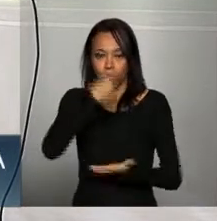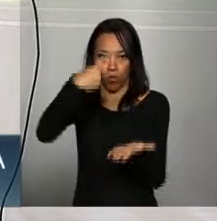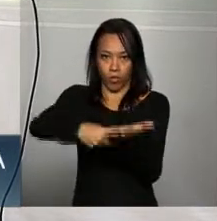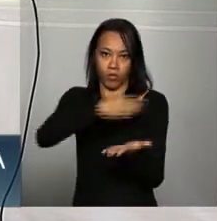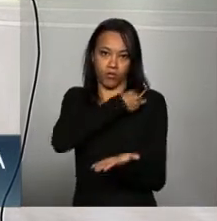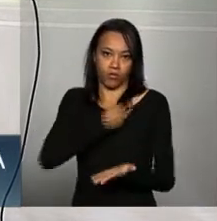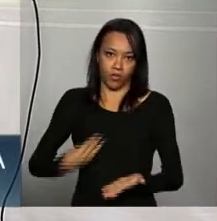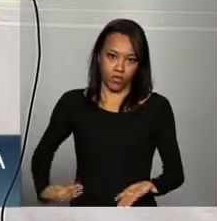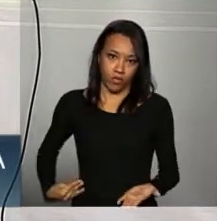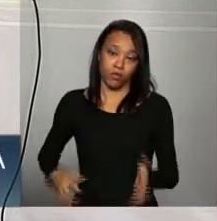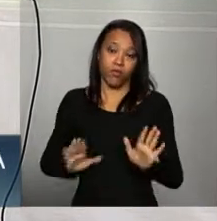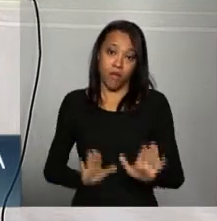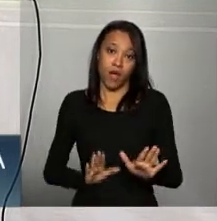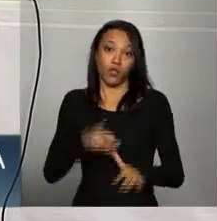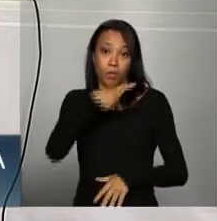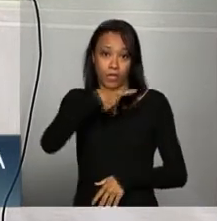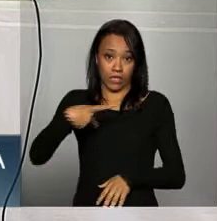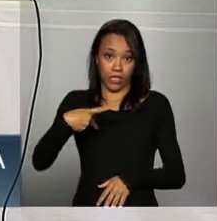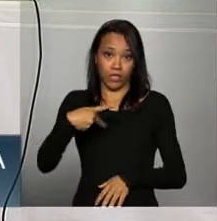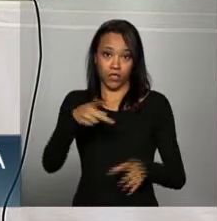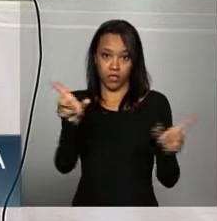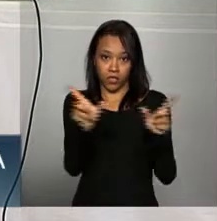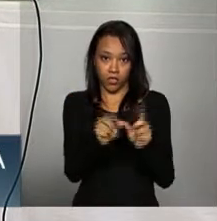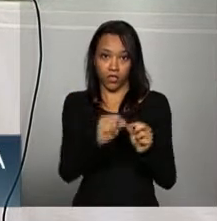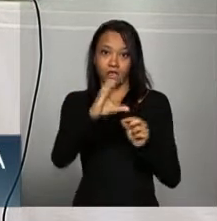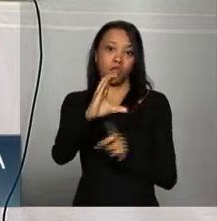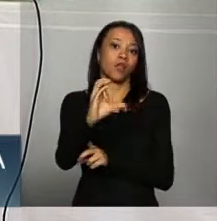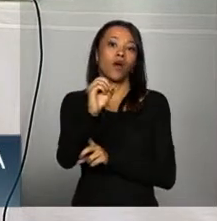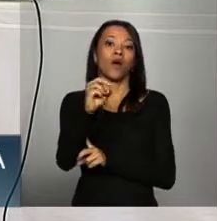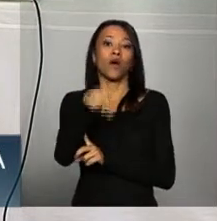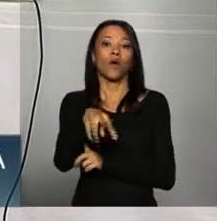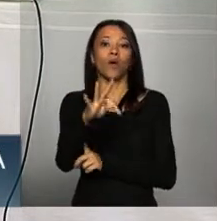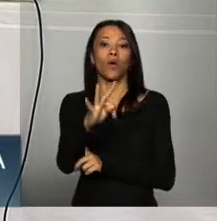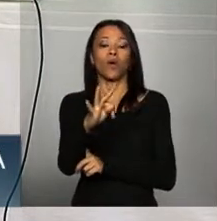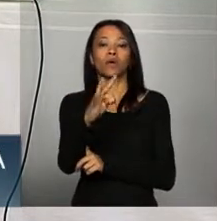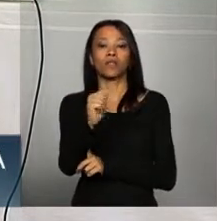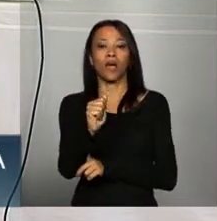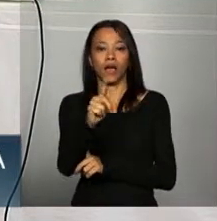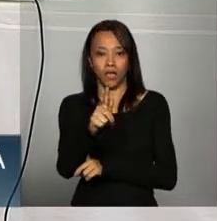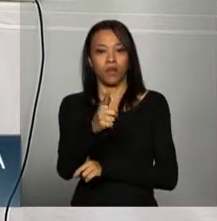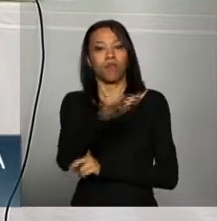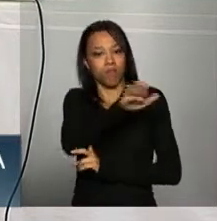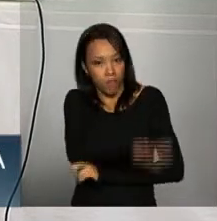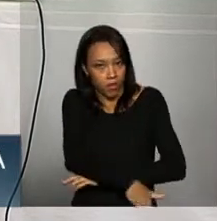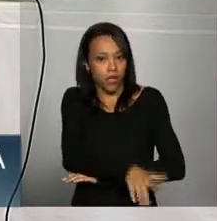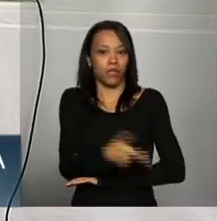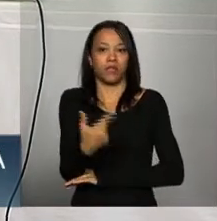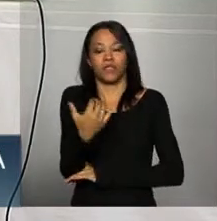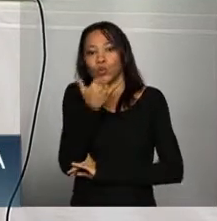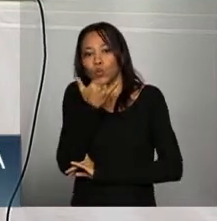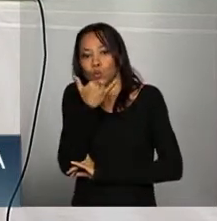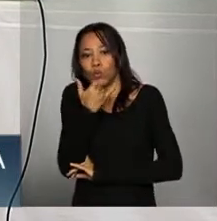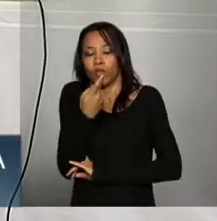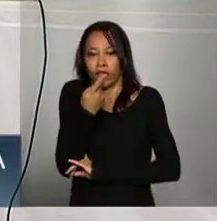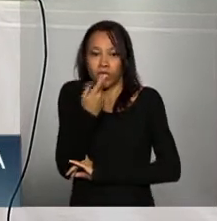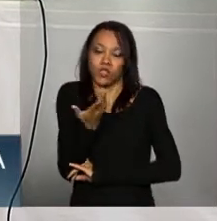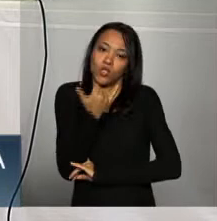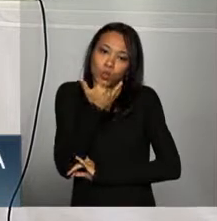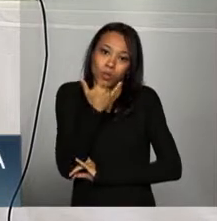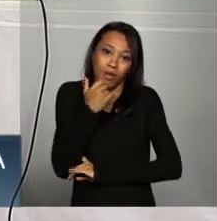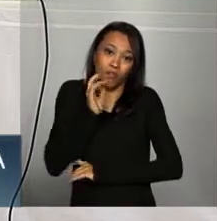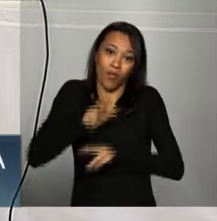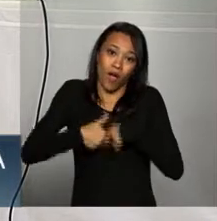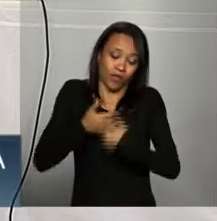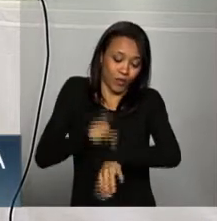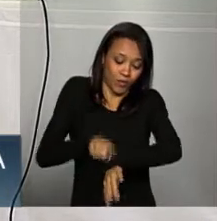CONTAG vai ficar aqui para continuar, tá? Gente, ministro. Um abraço para vocês, viu? Vocês me desculpem, é porque eu estou realmente com o meu tempo